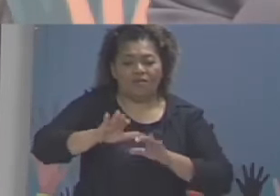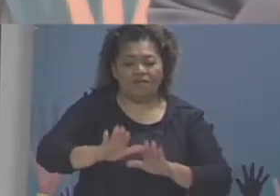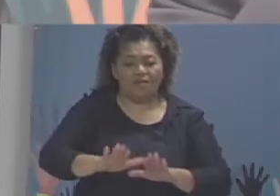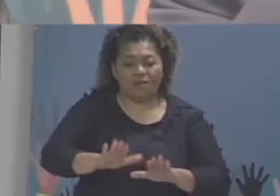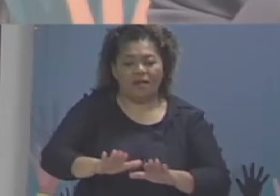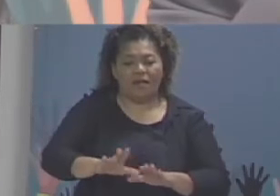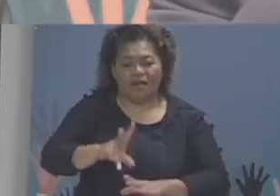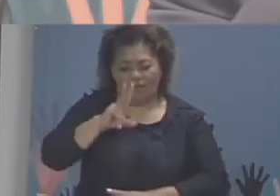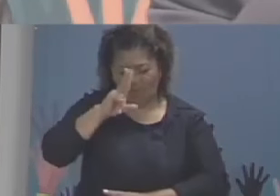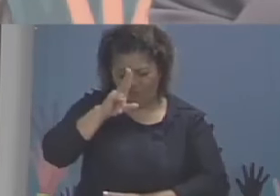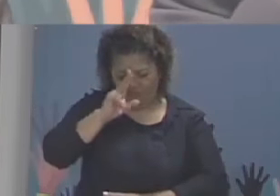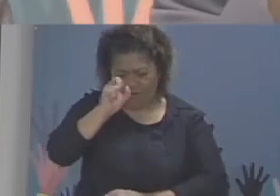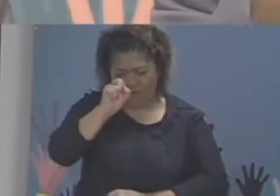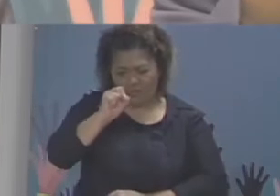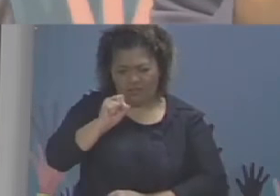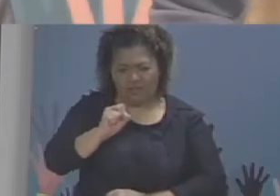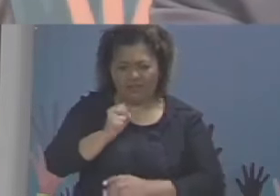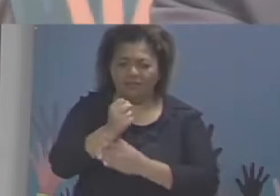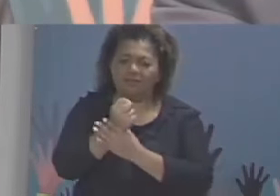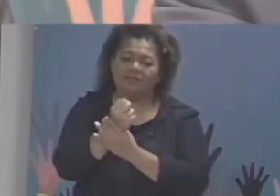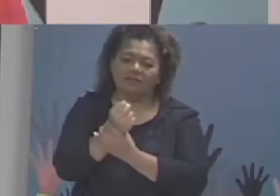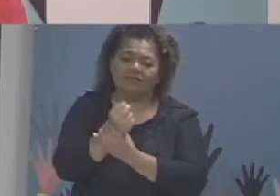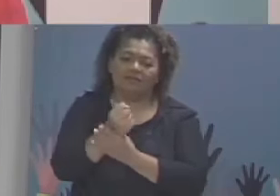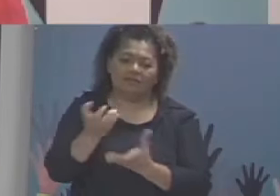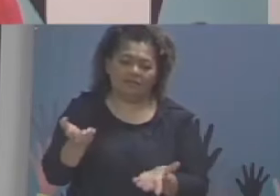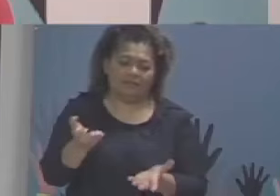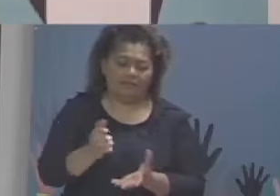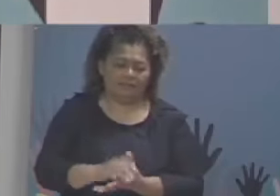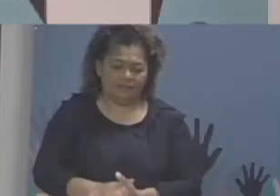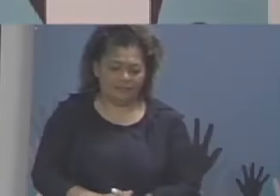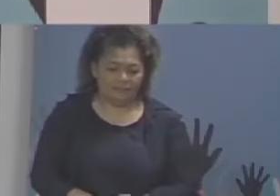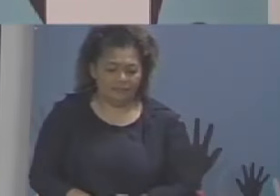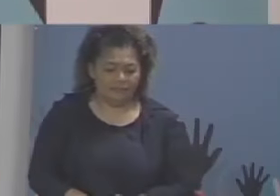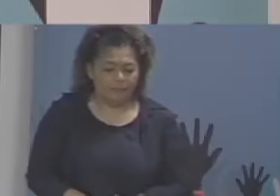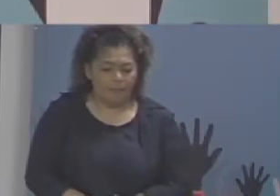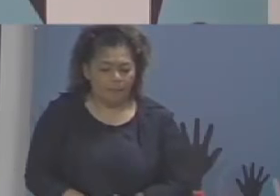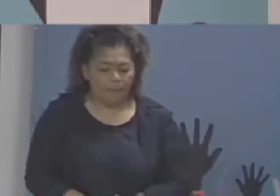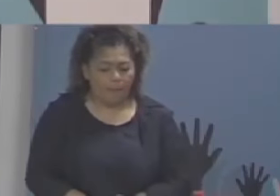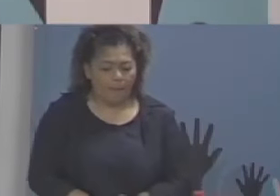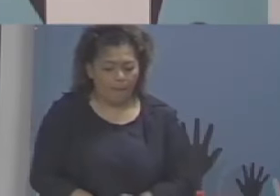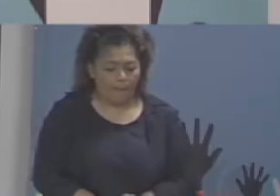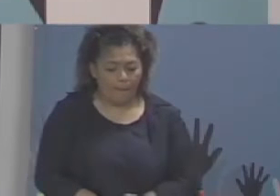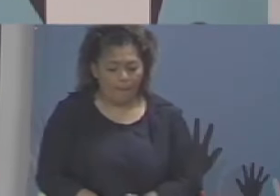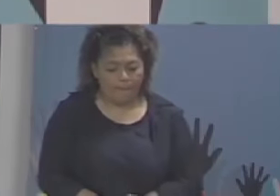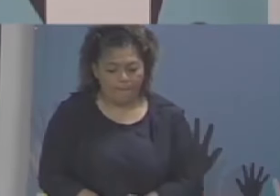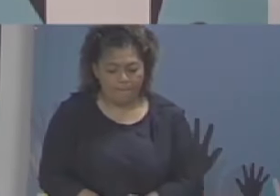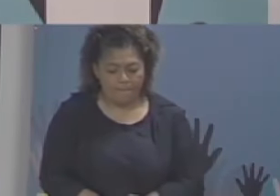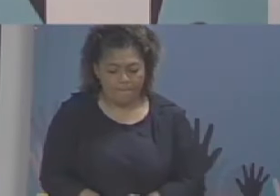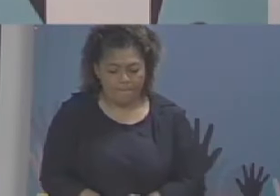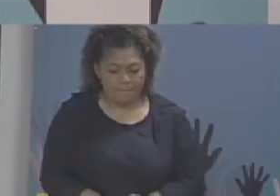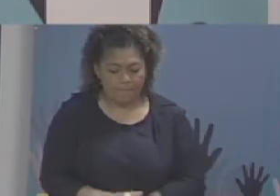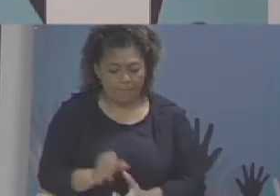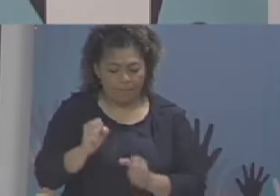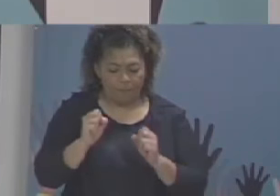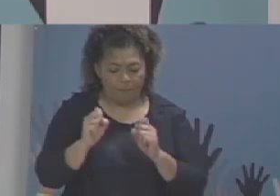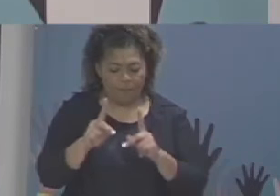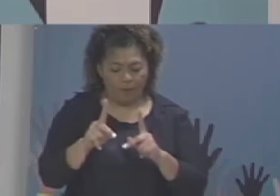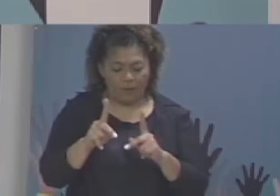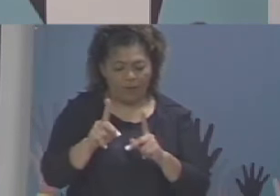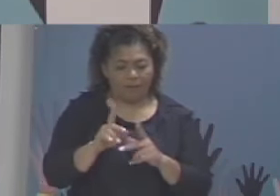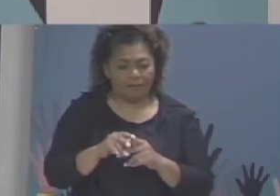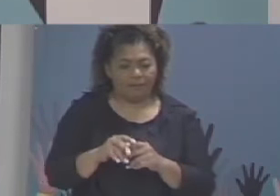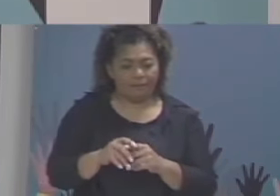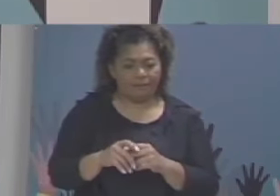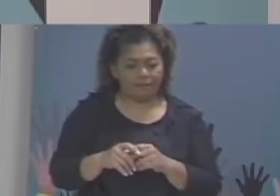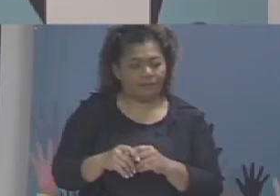desse plenário, do atual plenário do Conselho Federal, já estamos fazendo esse mapeamento. Conclua, candidato. Ok, vamos